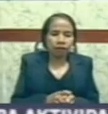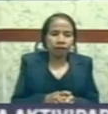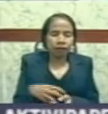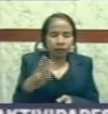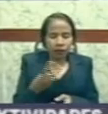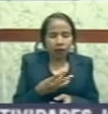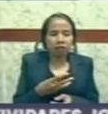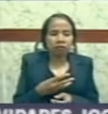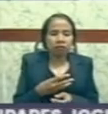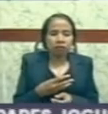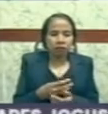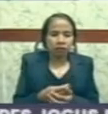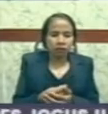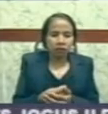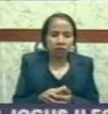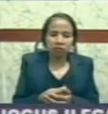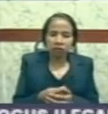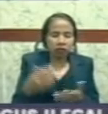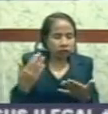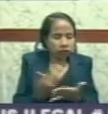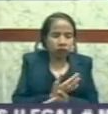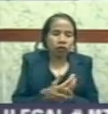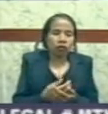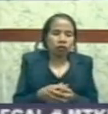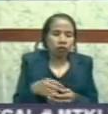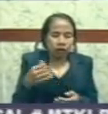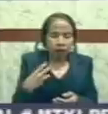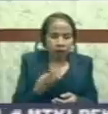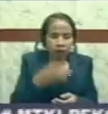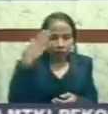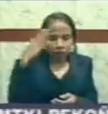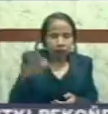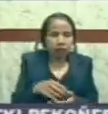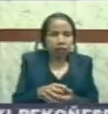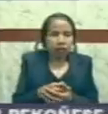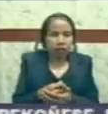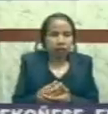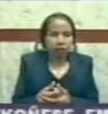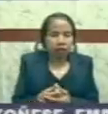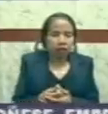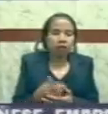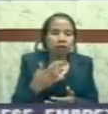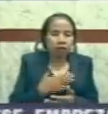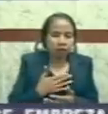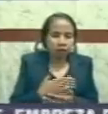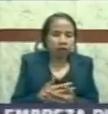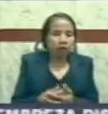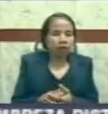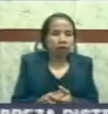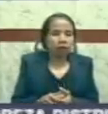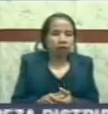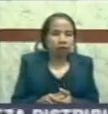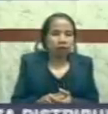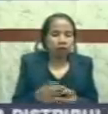Am inocente, am latente, momento de social alunça, formal alunça, am latente. Nebe, am fornu, am ne votos a favor,